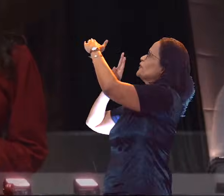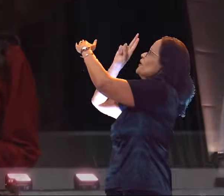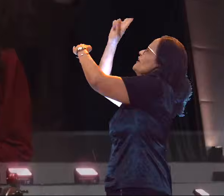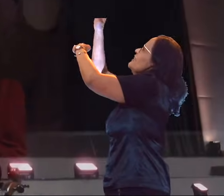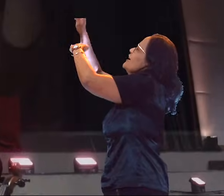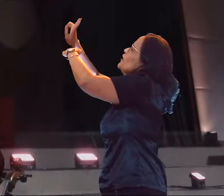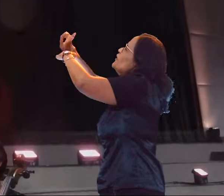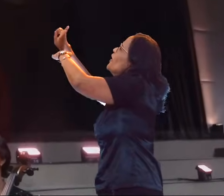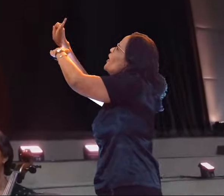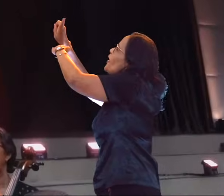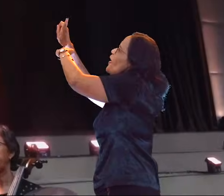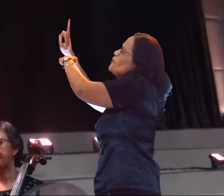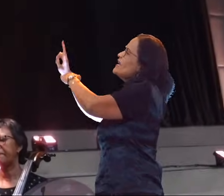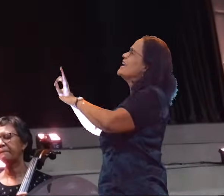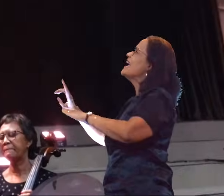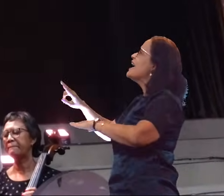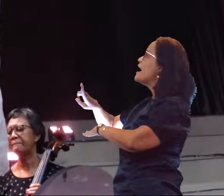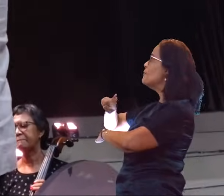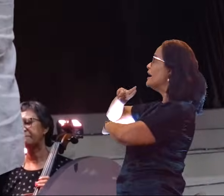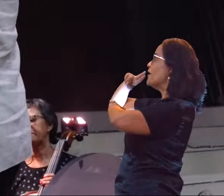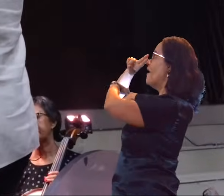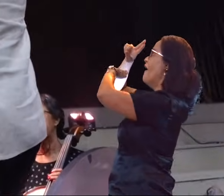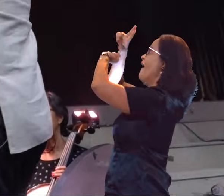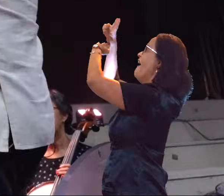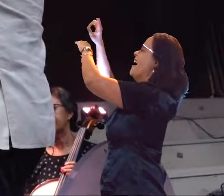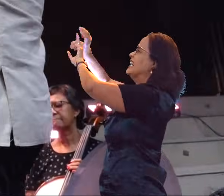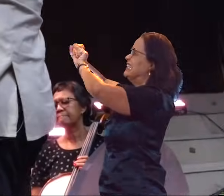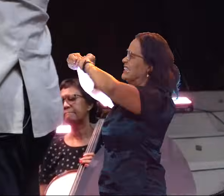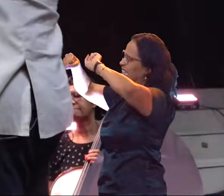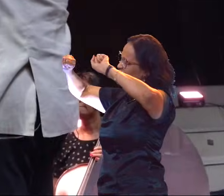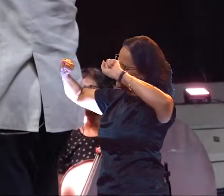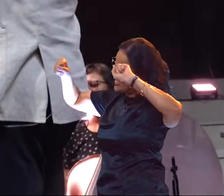alto, teu nome é o maior.